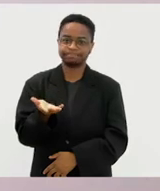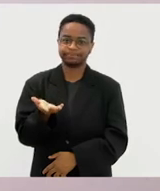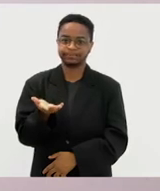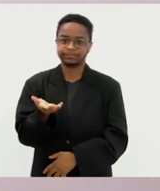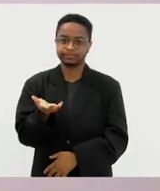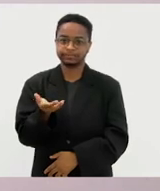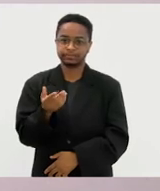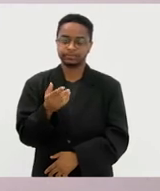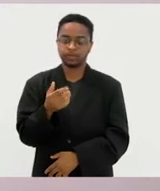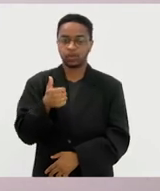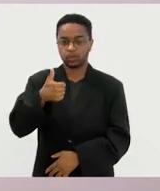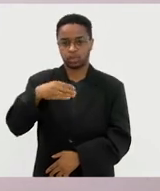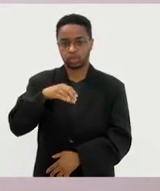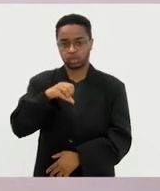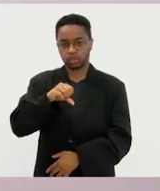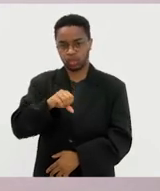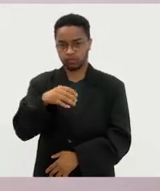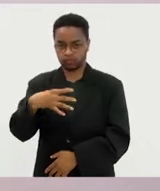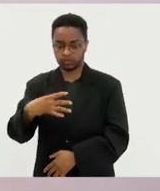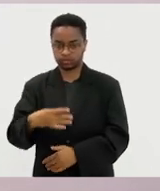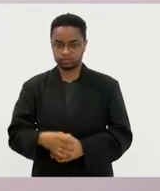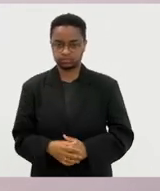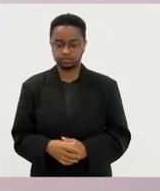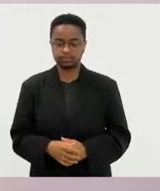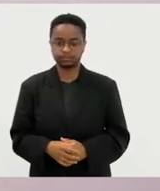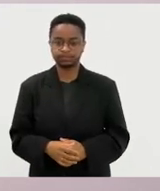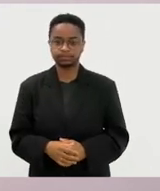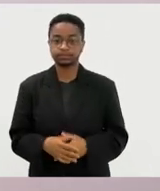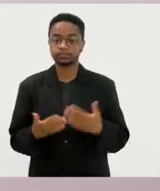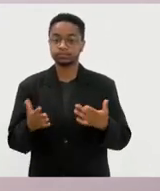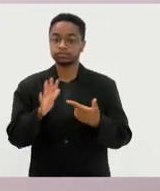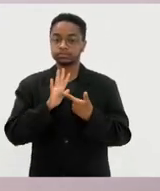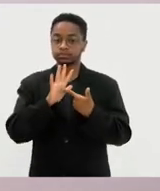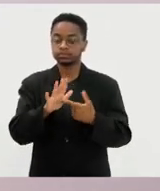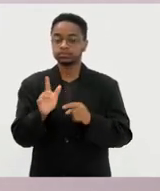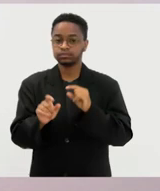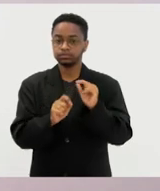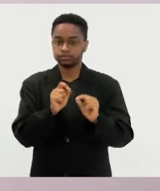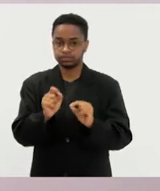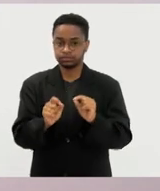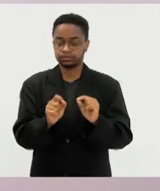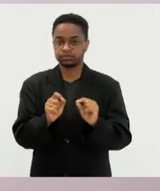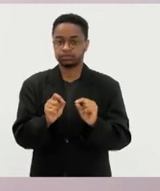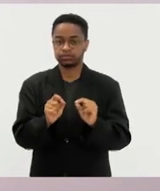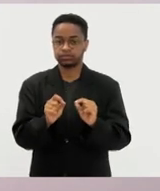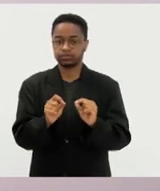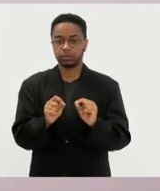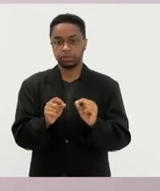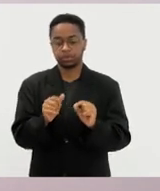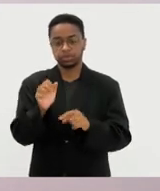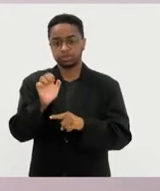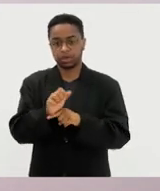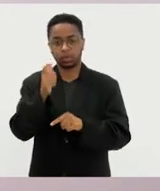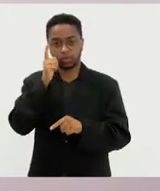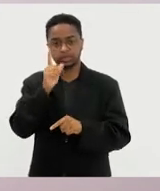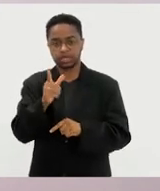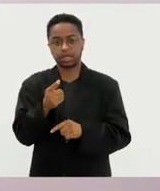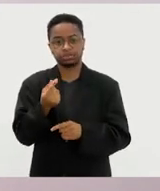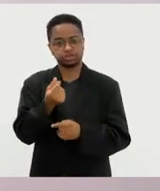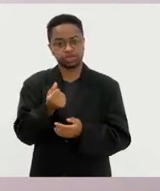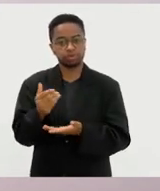a LC 194. O que mostra que assim, o Estado é viável, o Estado gera riqueza, gera